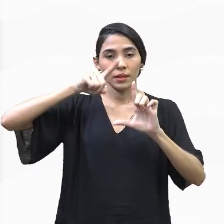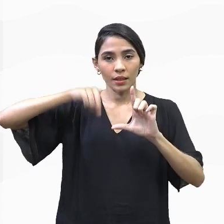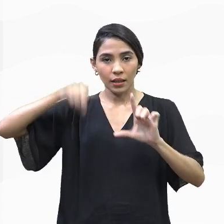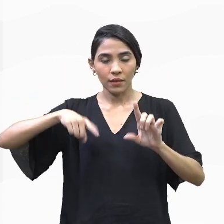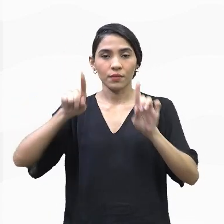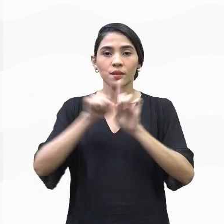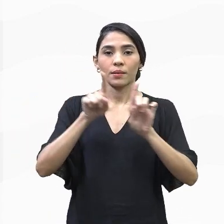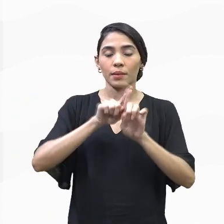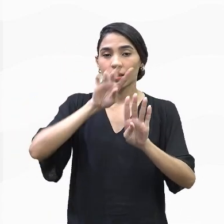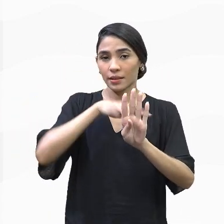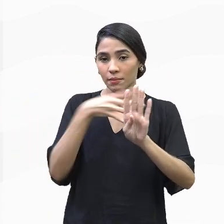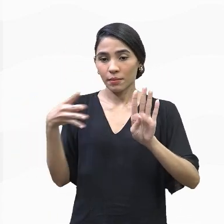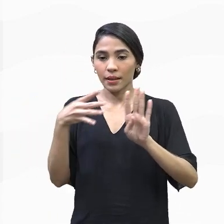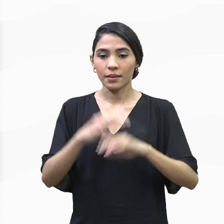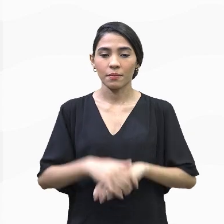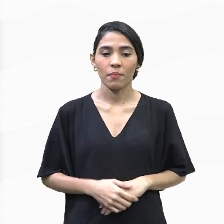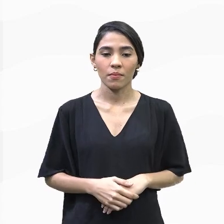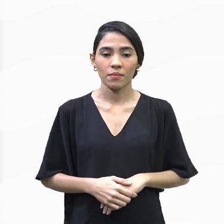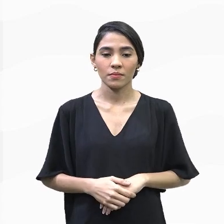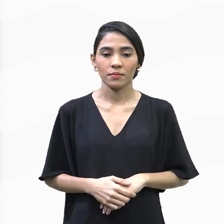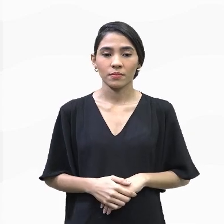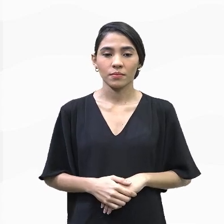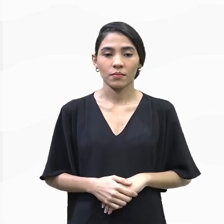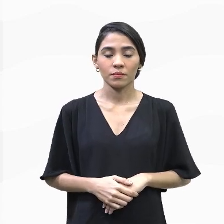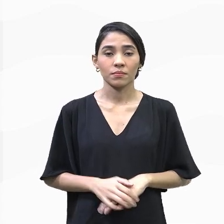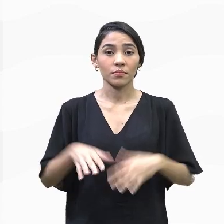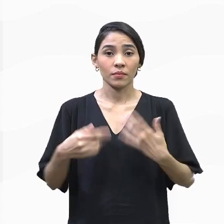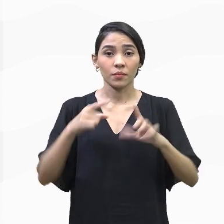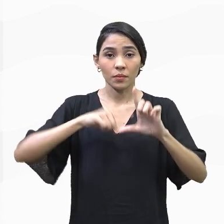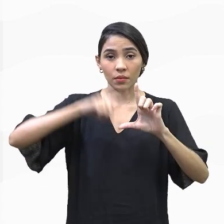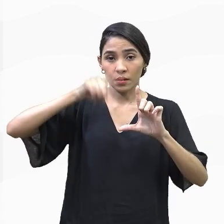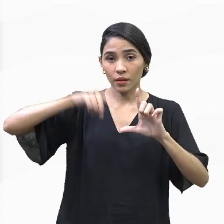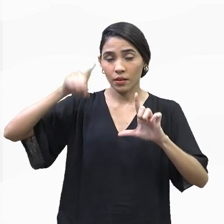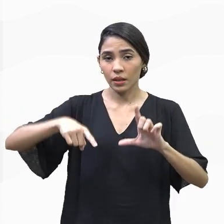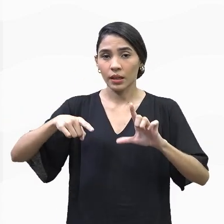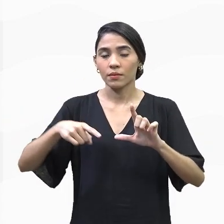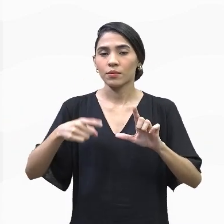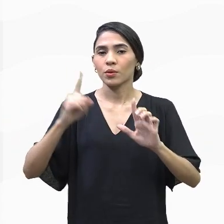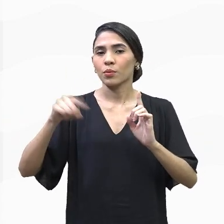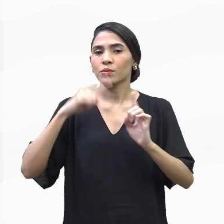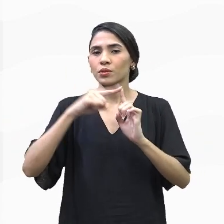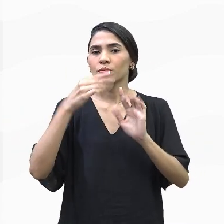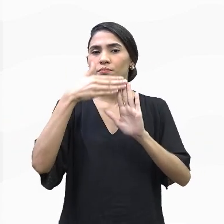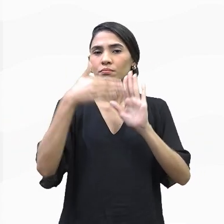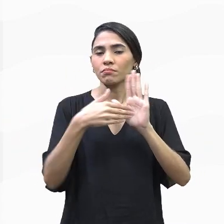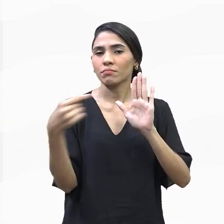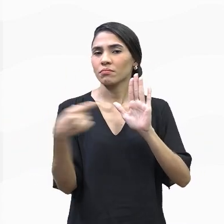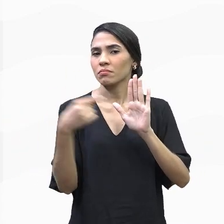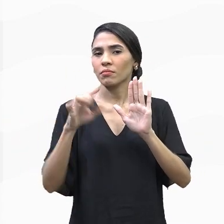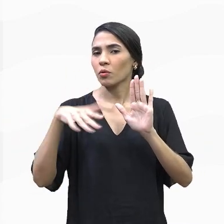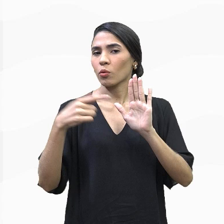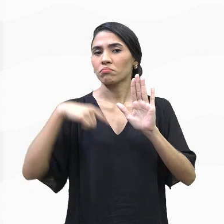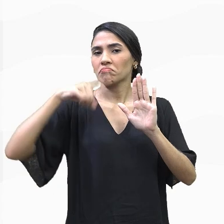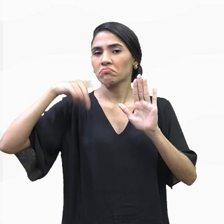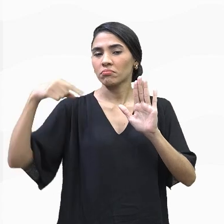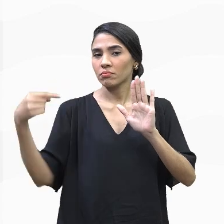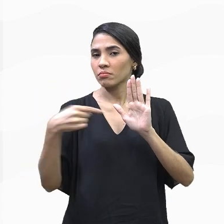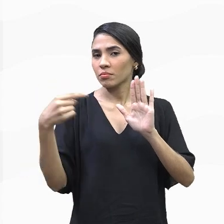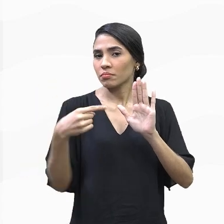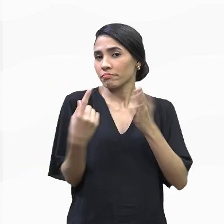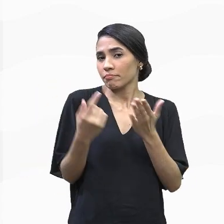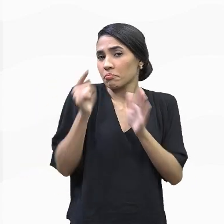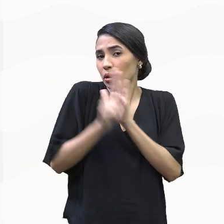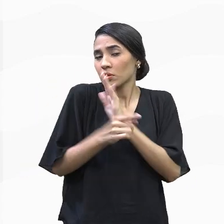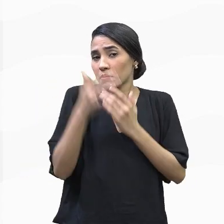em gráficos e tabelas. Os gráficos, eles se propõem, né? Qual é a proposta do gráficos? Afinal de contas, alguém